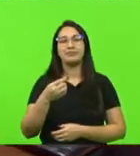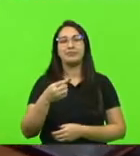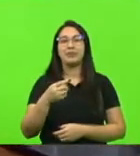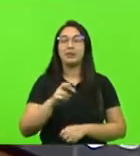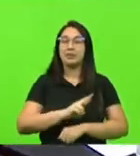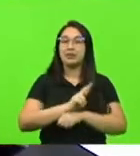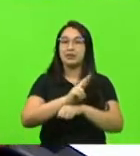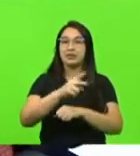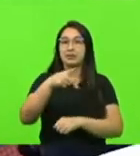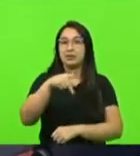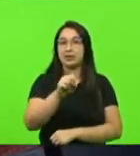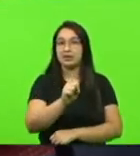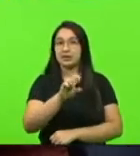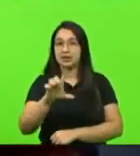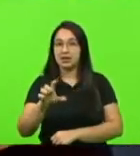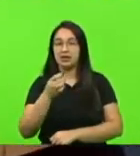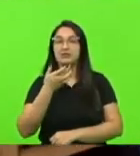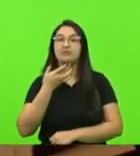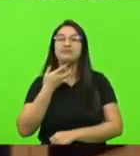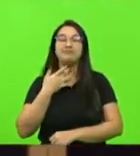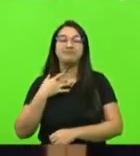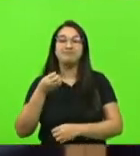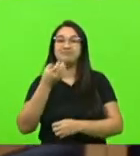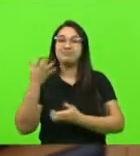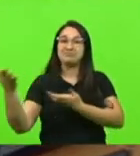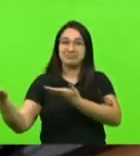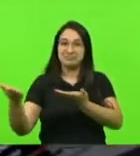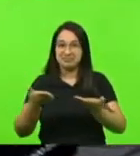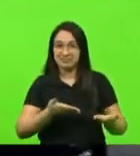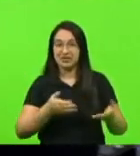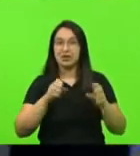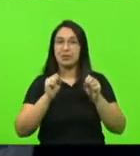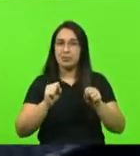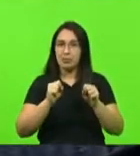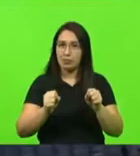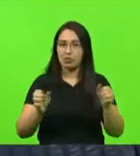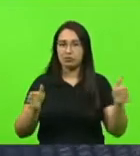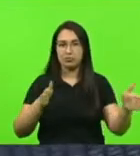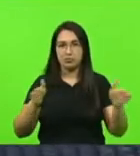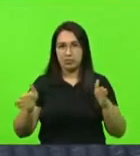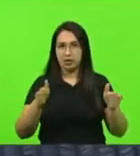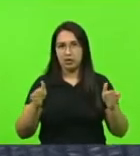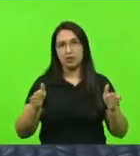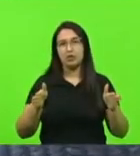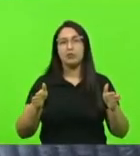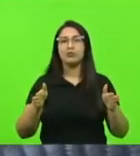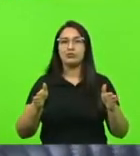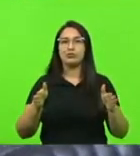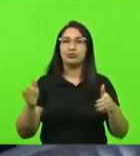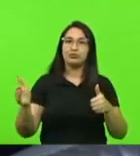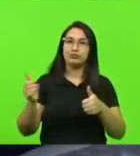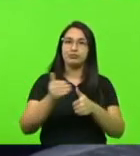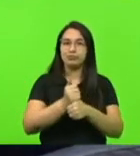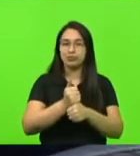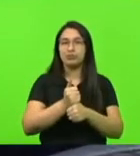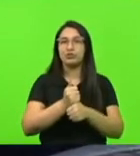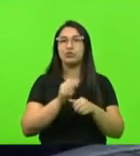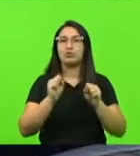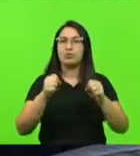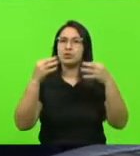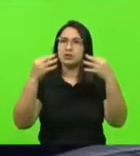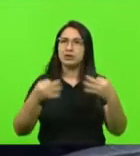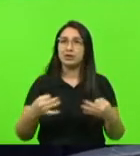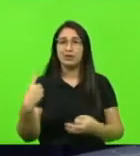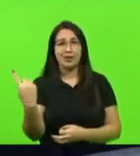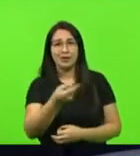sou líder, quero desejar as boas-vindas para o senhor, que faça um mandato, como bem disse o deputado Kennedy, profínco. Não sei se o senhor percebeu, mas somos